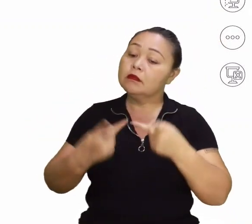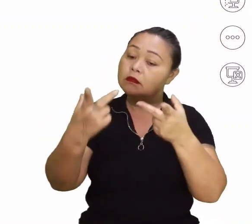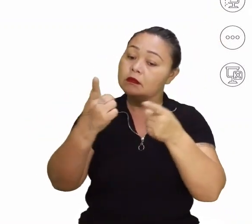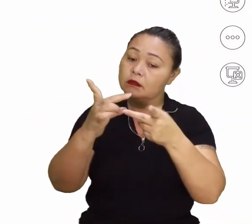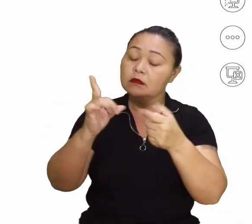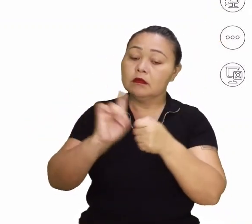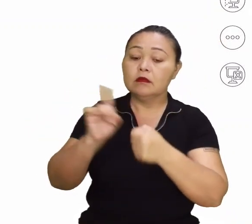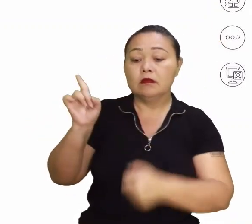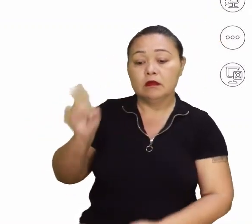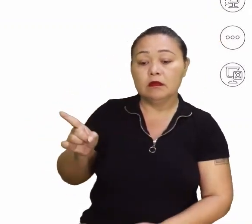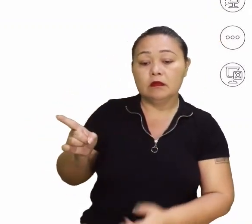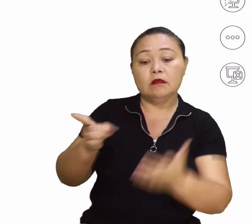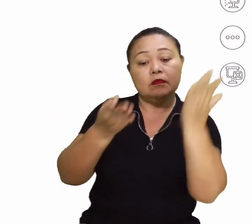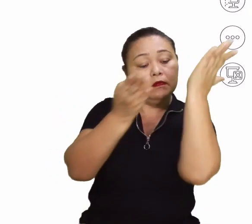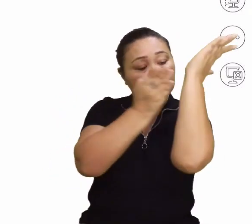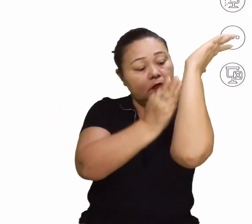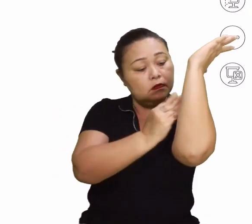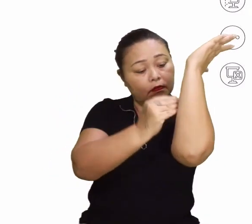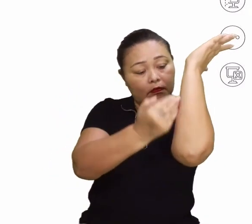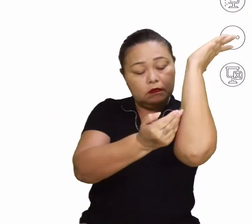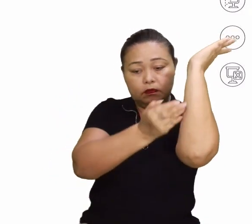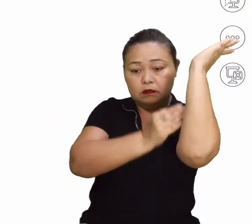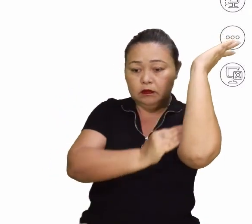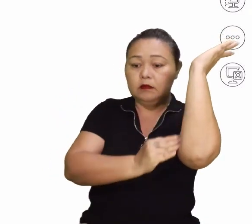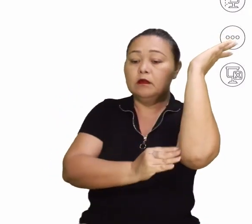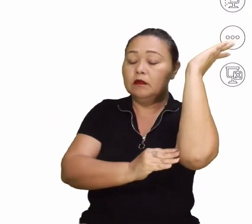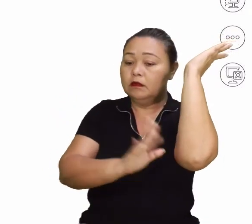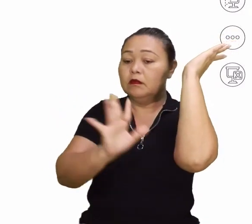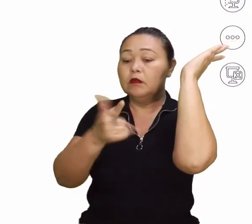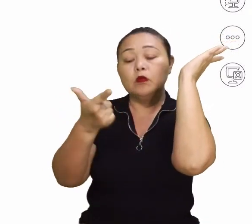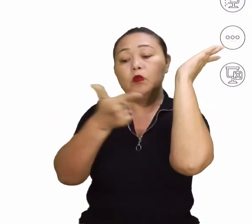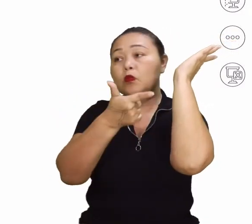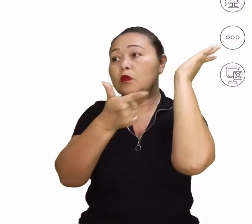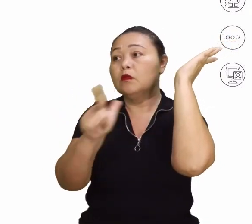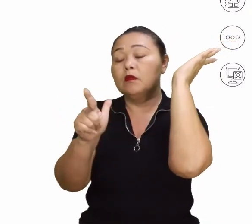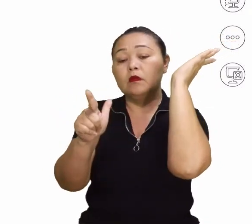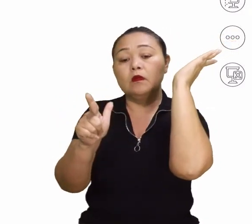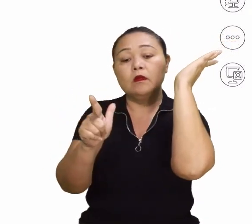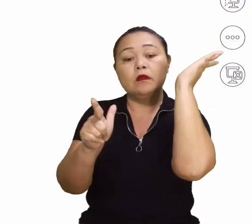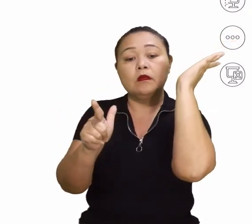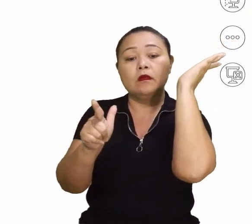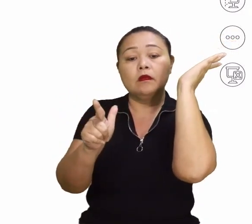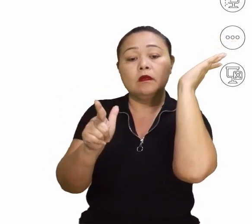E assim também é a seringa, e assim são os outros